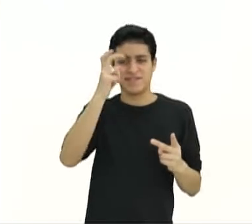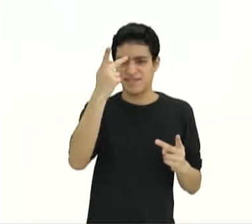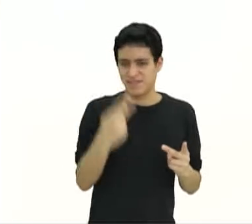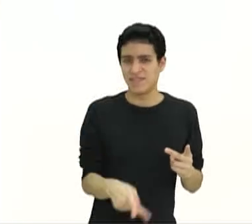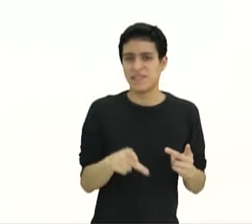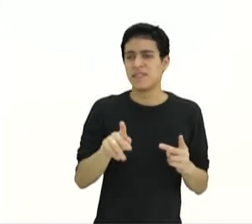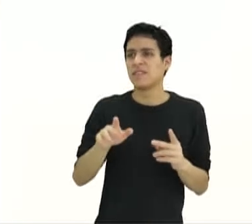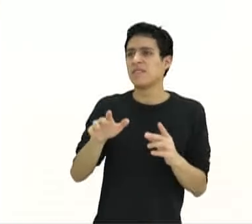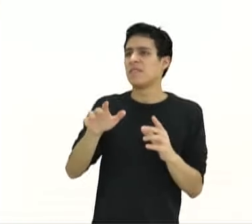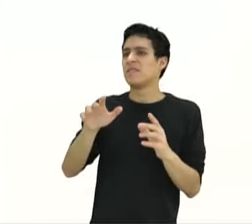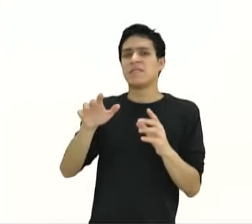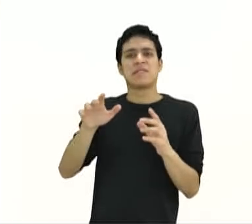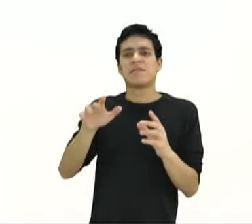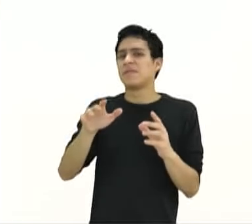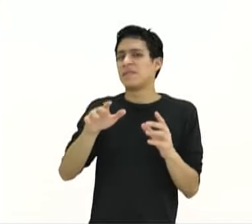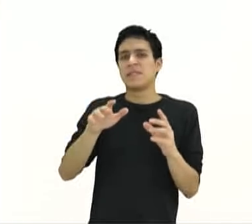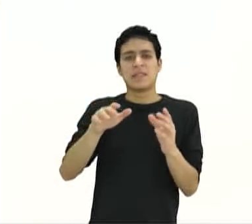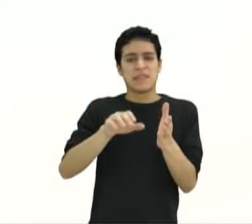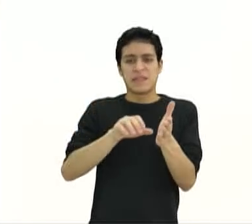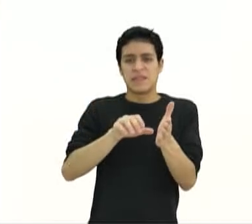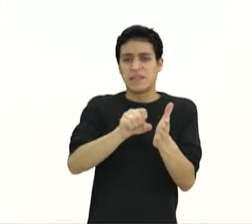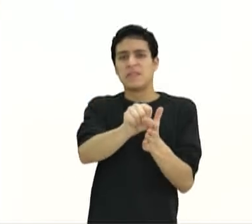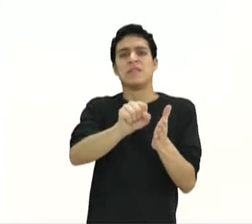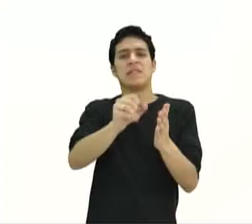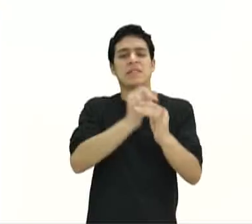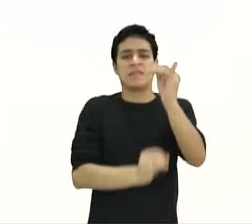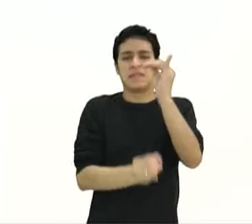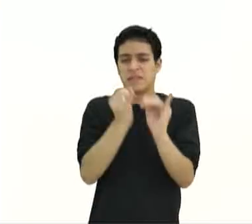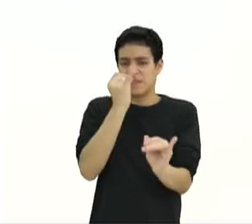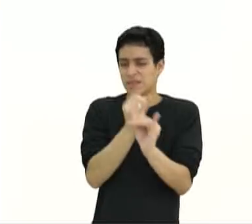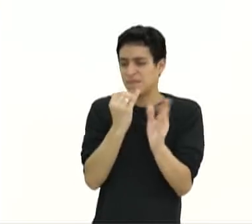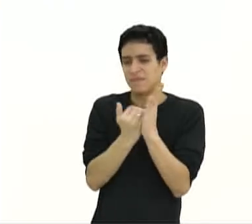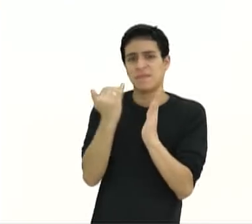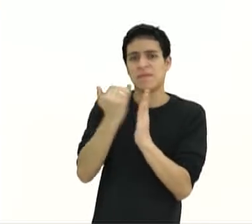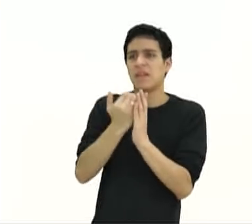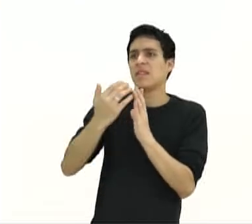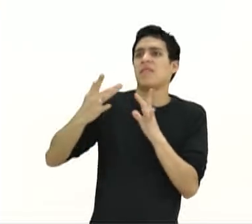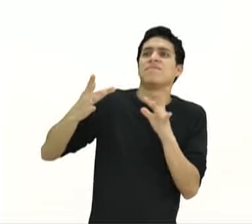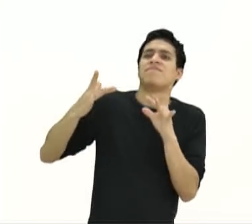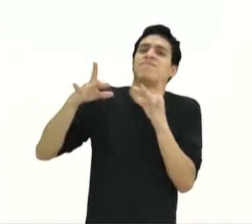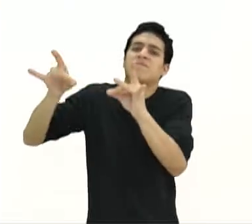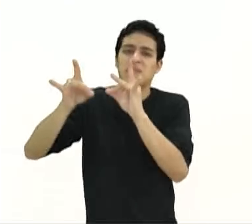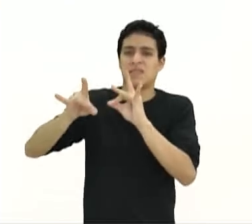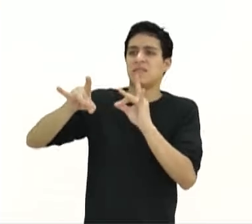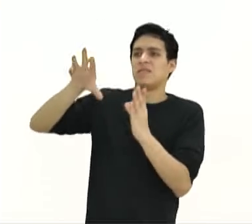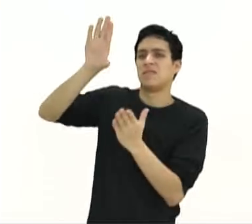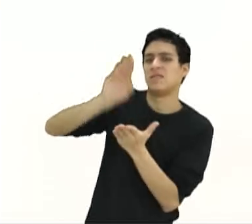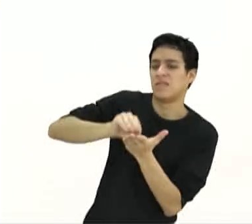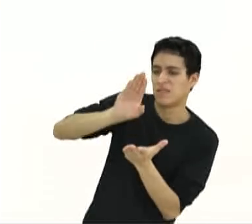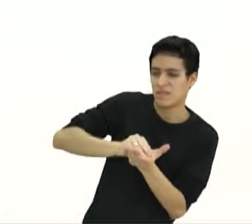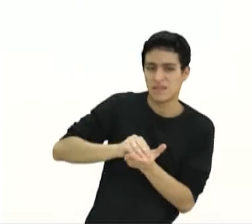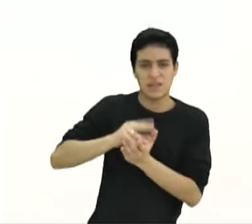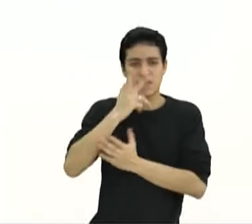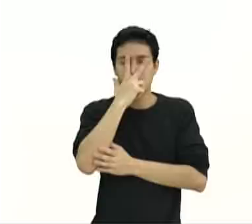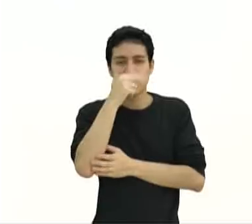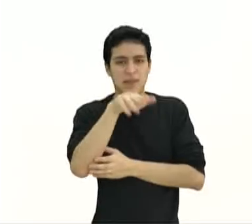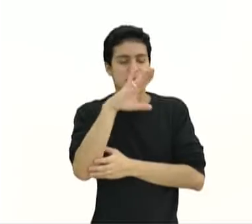a internet inteira nisso. Quanto mais ocorrências, ou seja, quanto mais cópias, maior